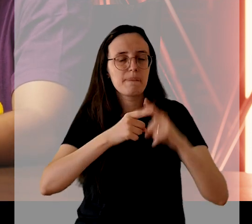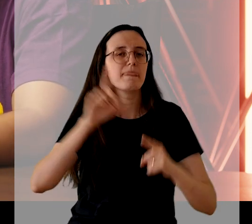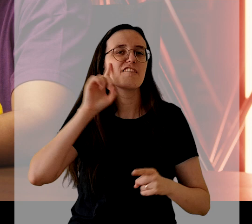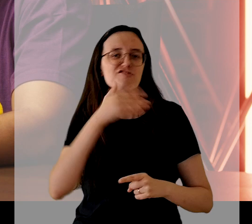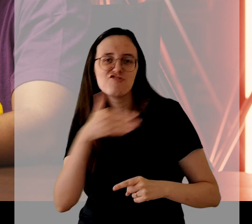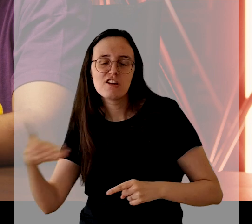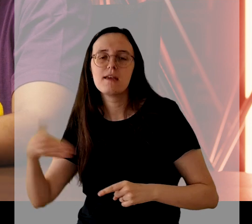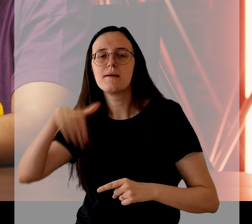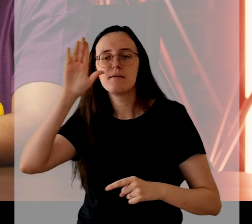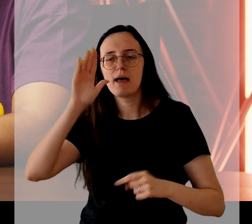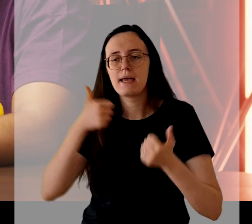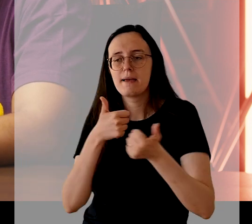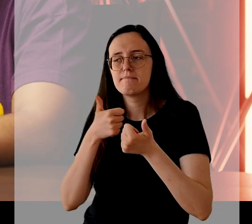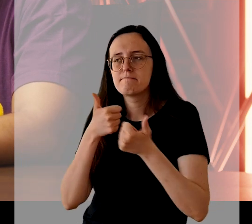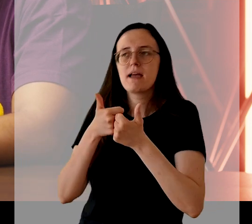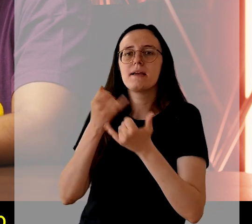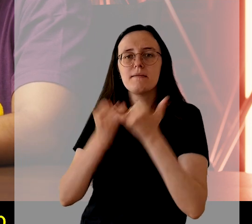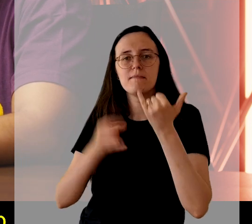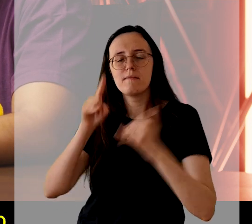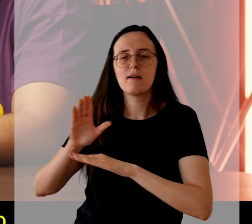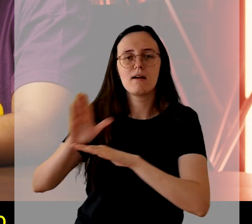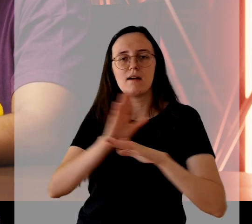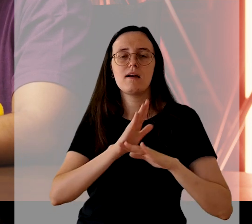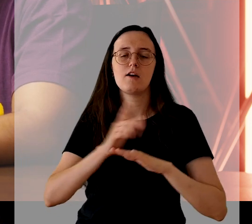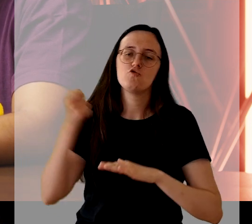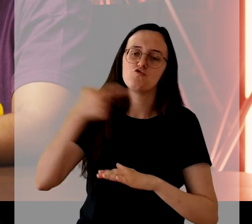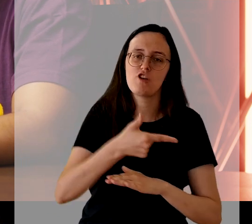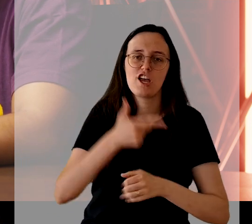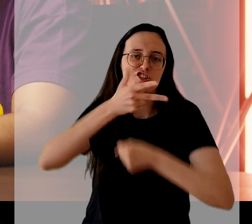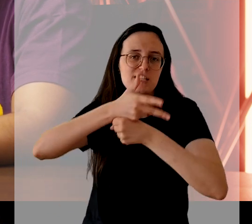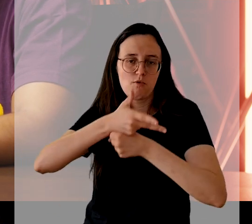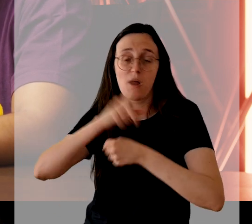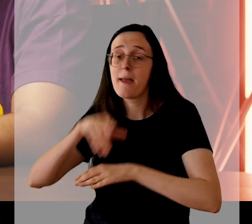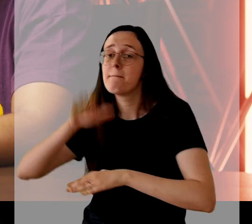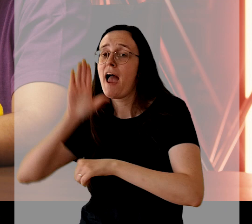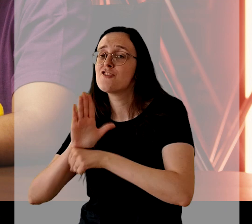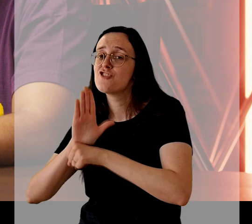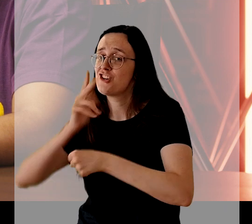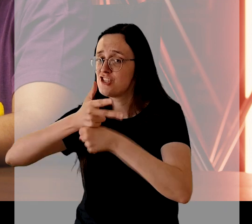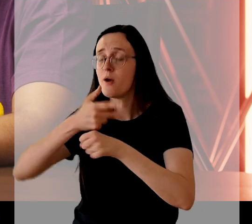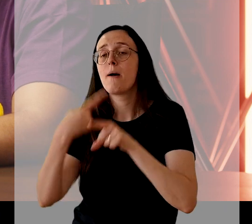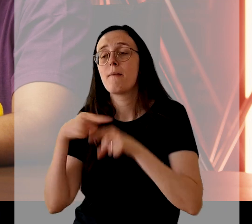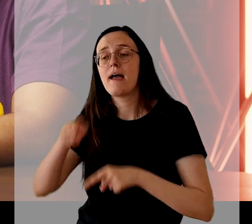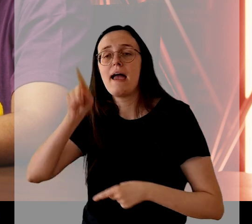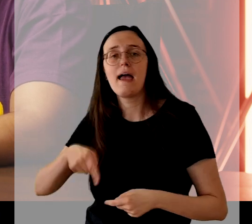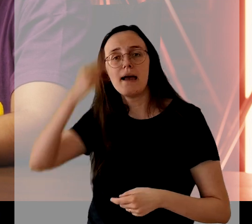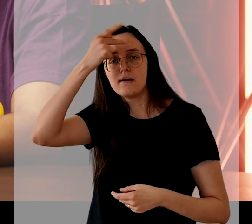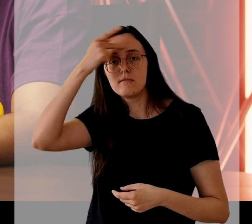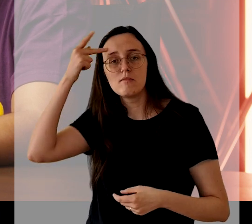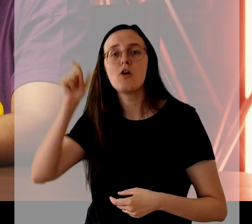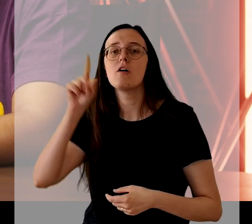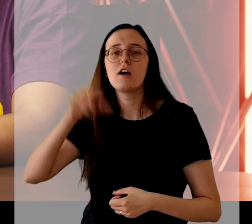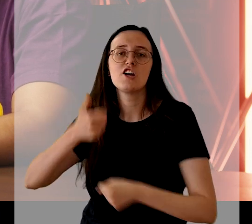as questões do dia a dia ali mais com o assistente de direção do que com a direção necessariamente. Sim. O assistente de direção vai ser